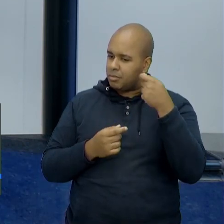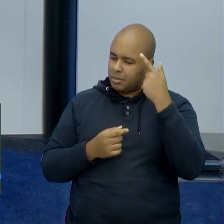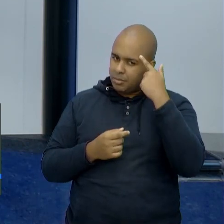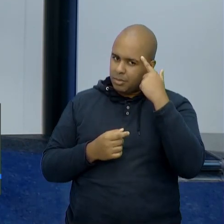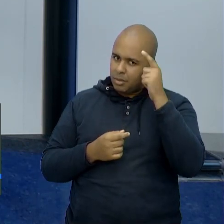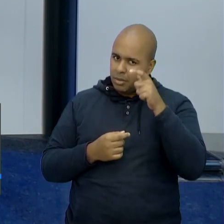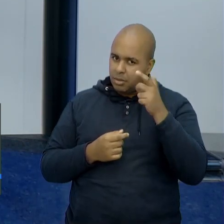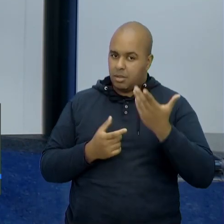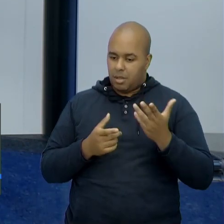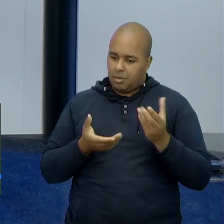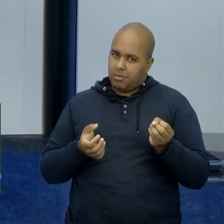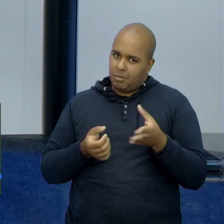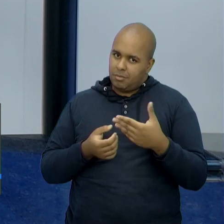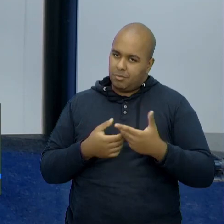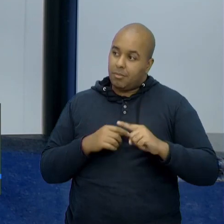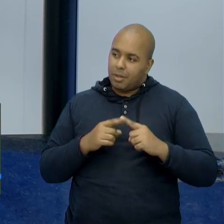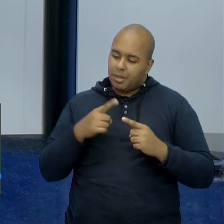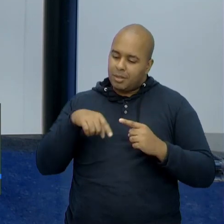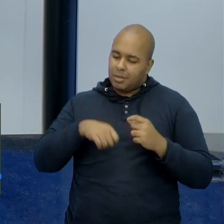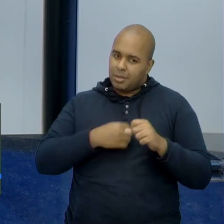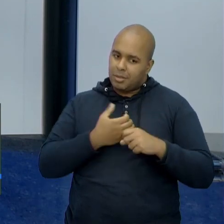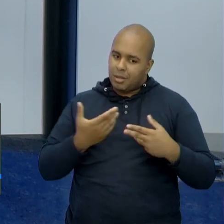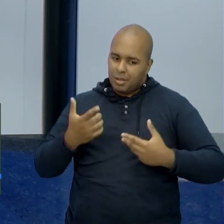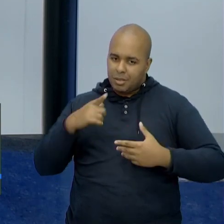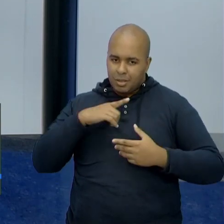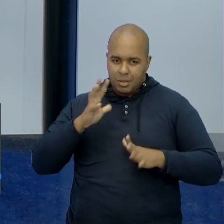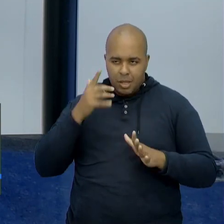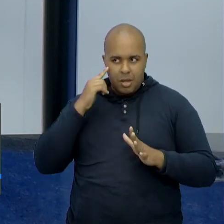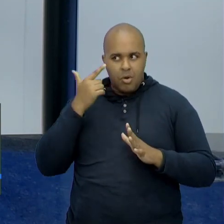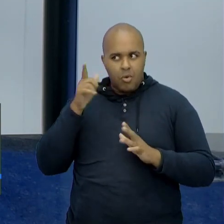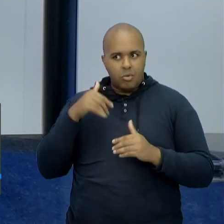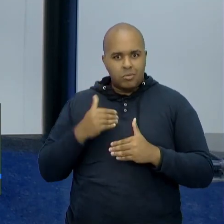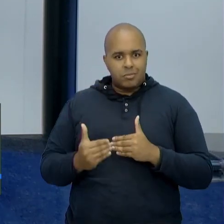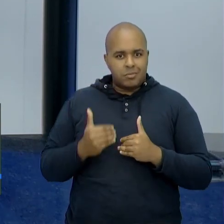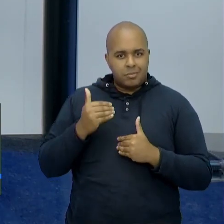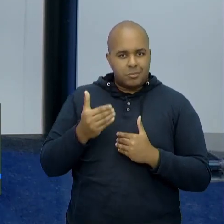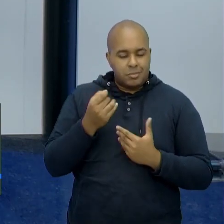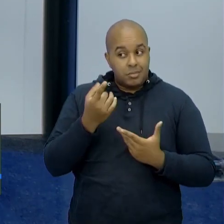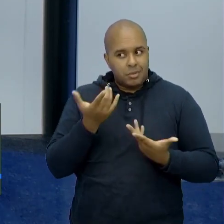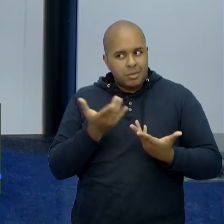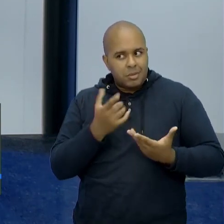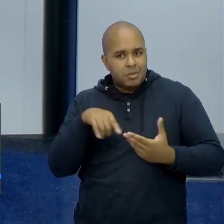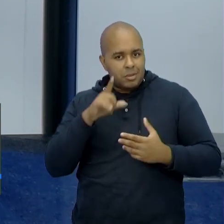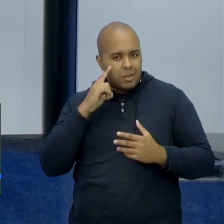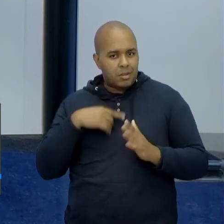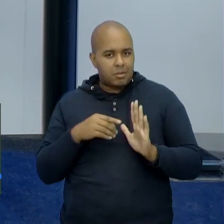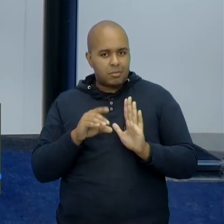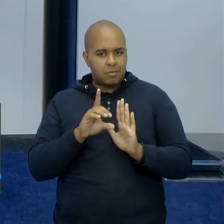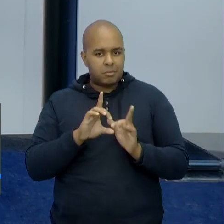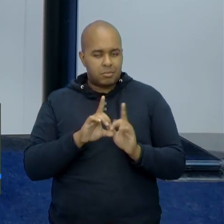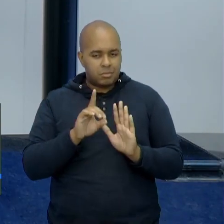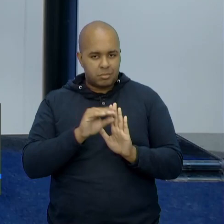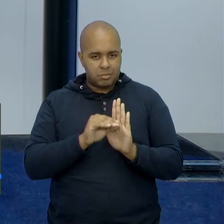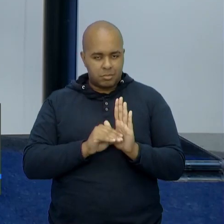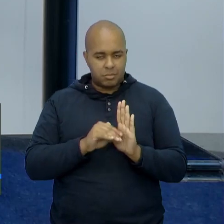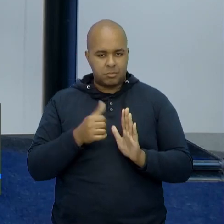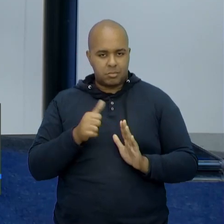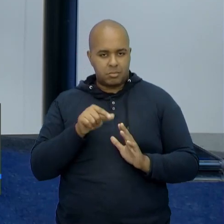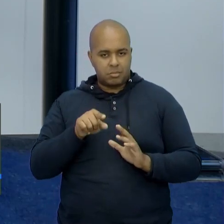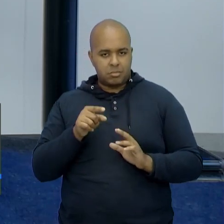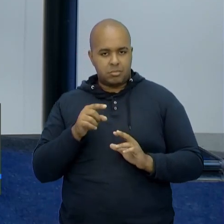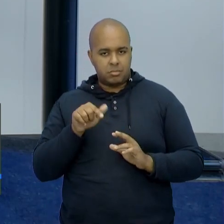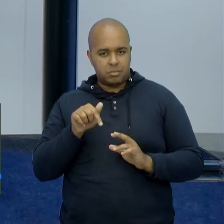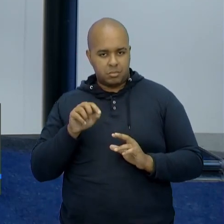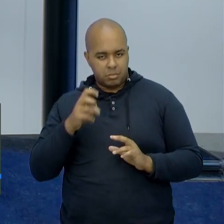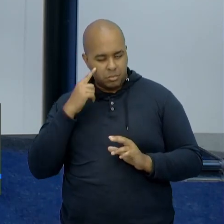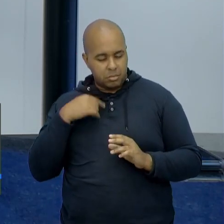em lei, é recente. Mas esse ano a gente já teve outros avanços. A gente teve o decreto 11.075